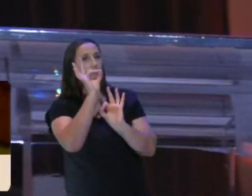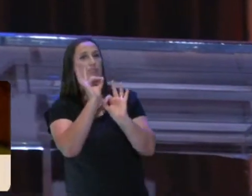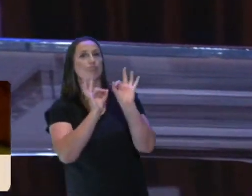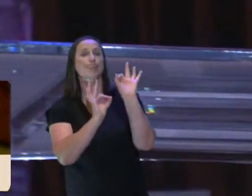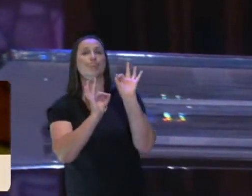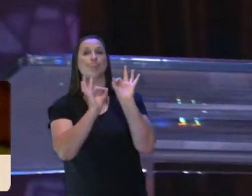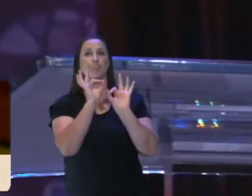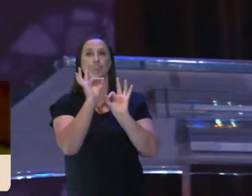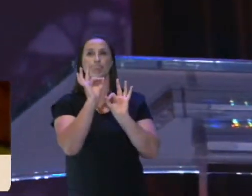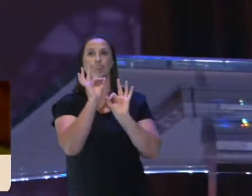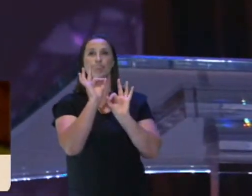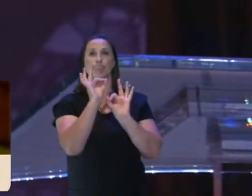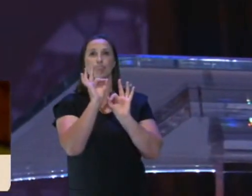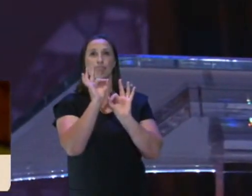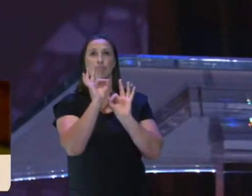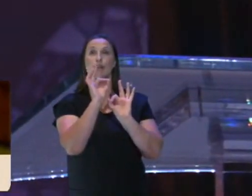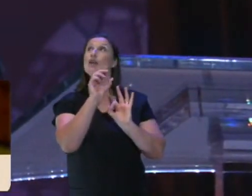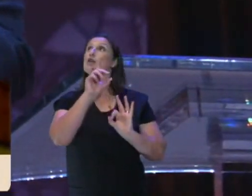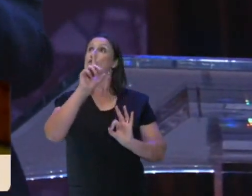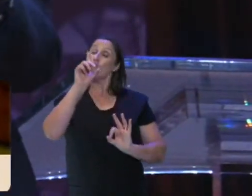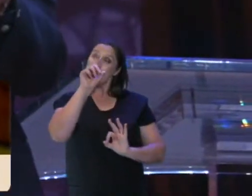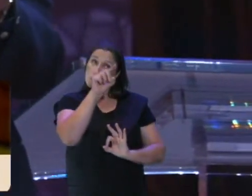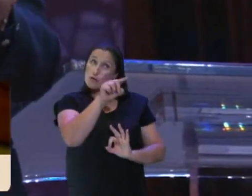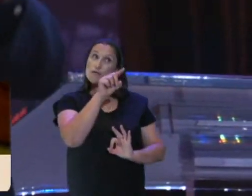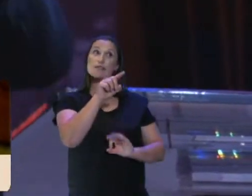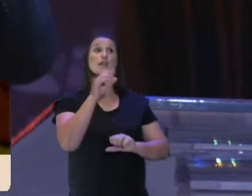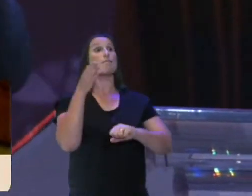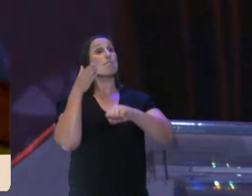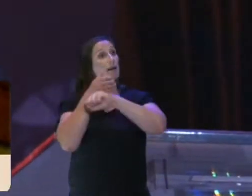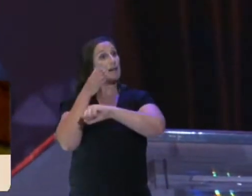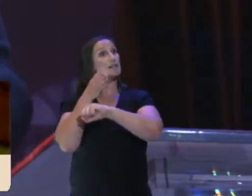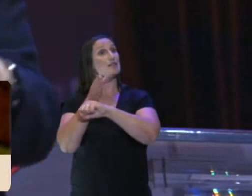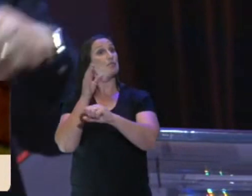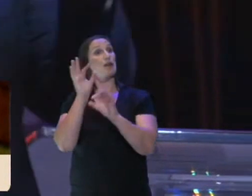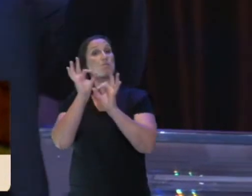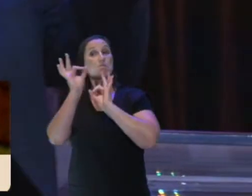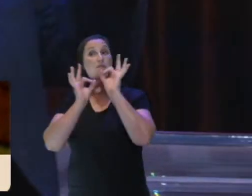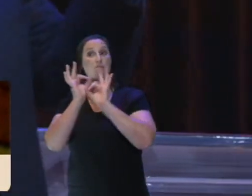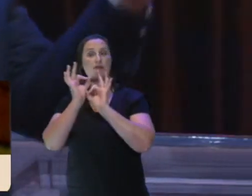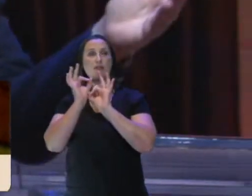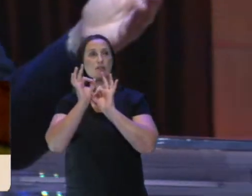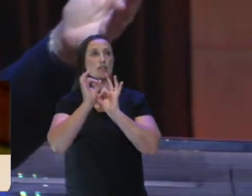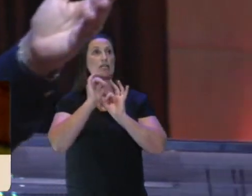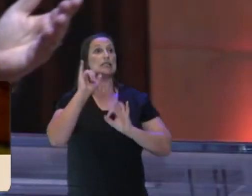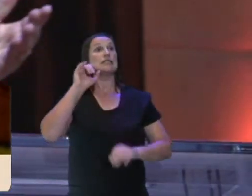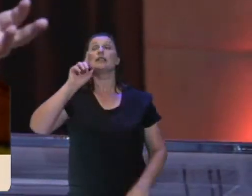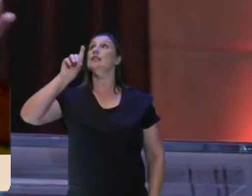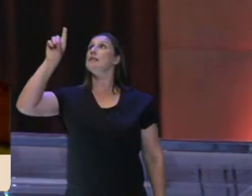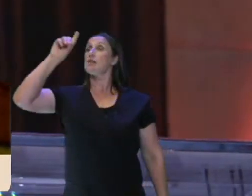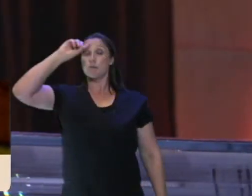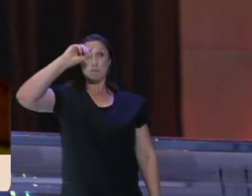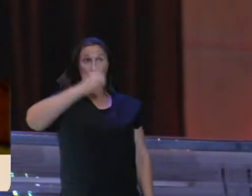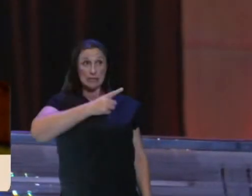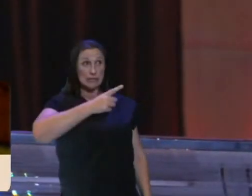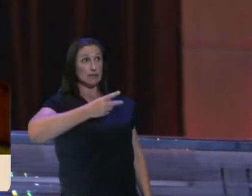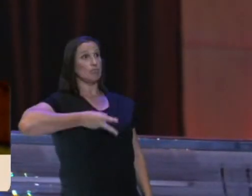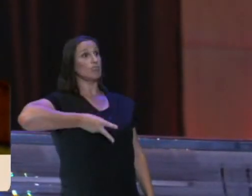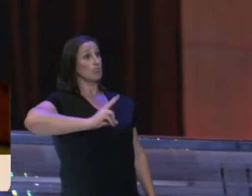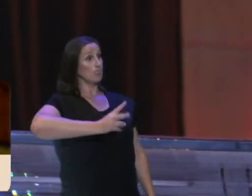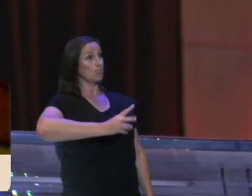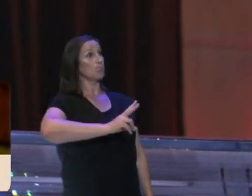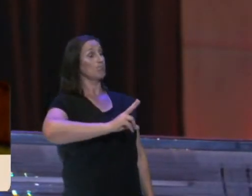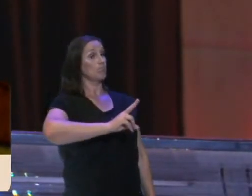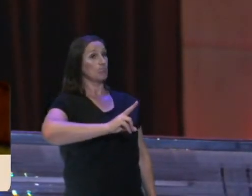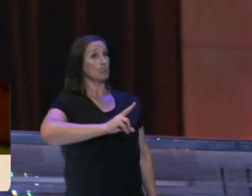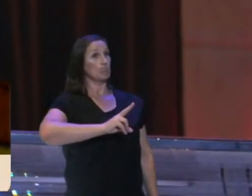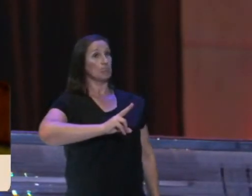desse propósito. E enquanto o Senhor te mandar continuar, continue, porque você não viu a